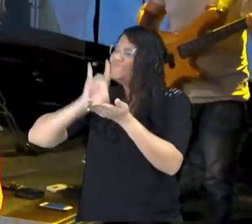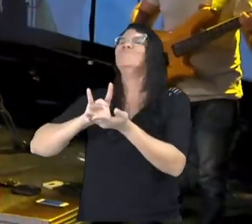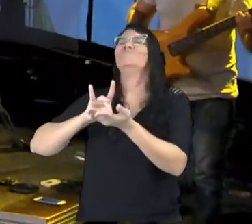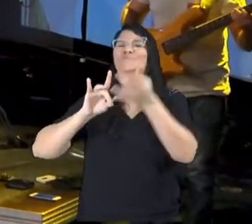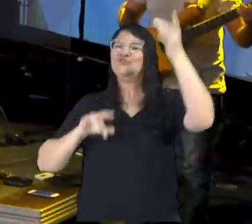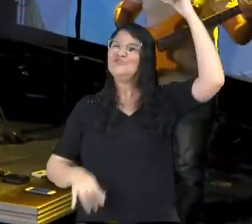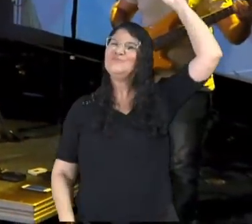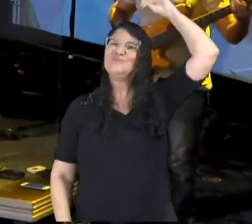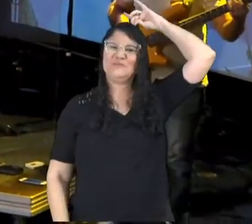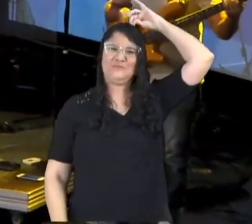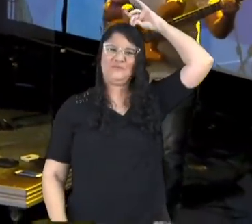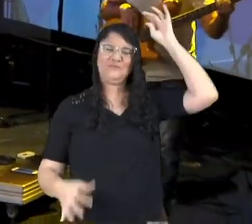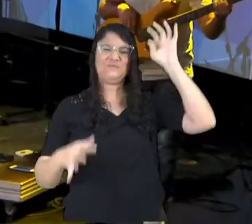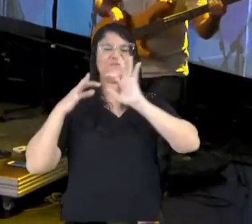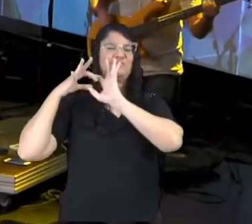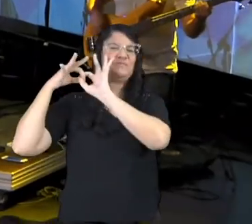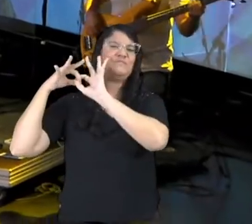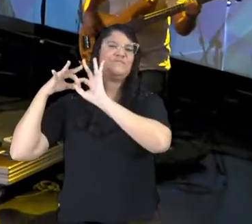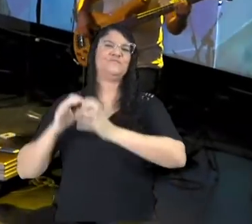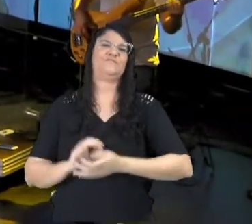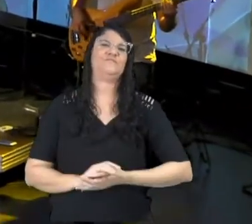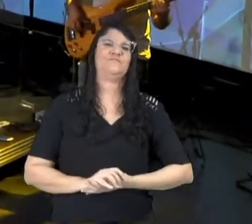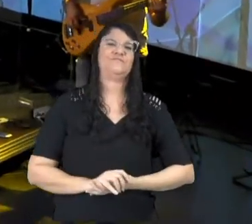Vamos cantar assim.